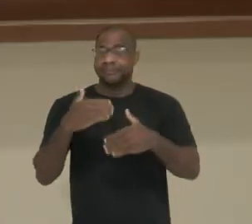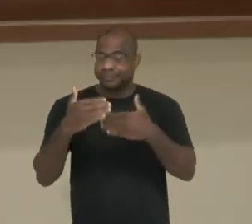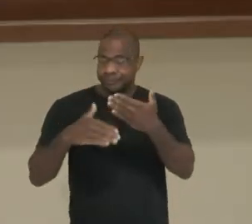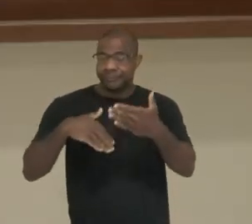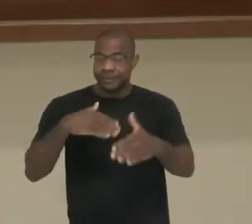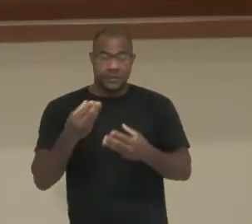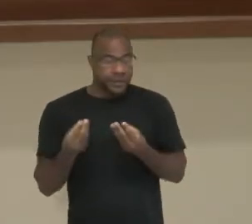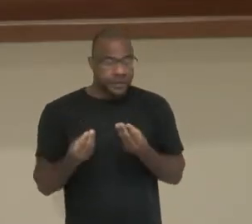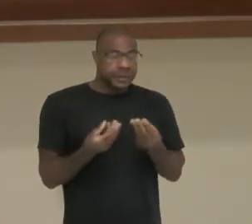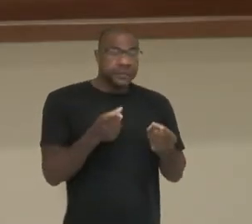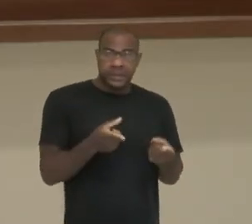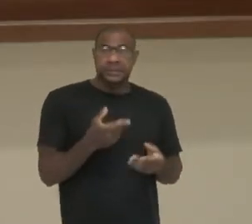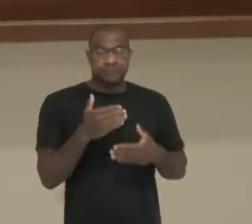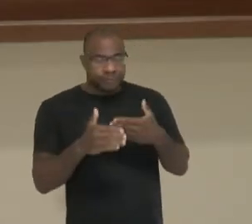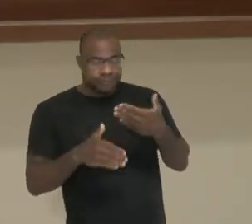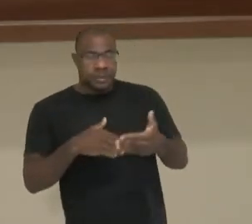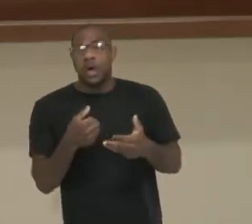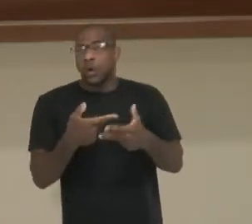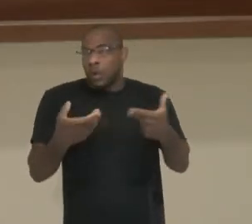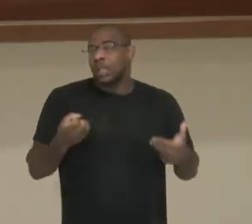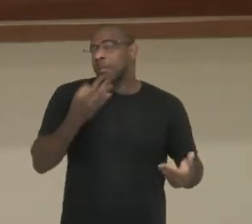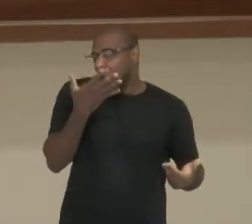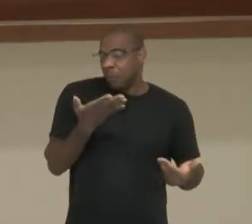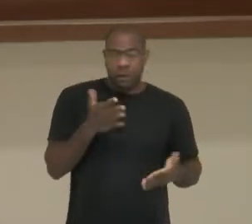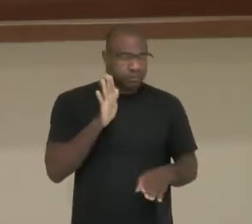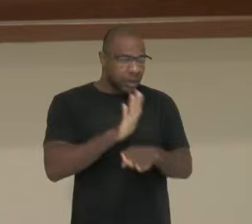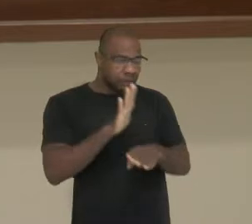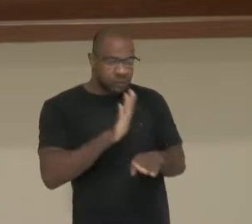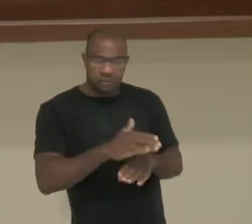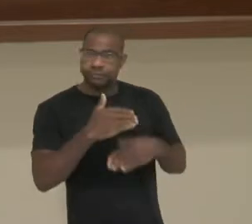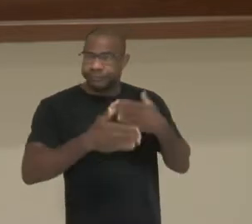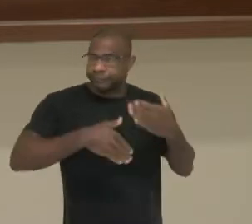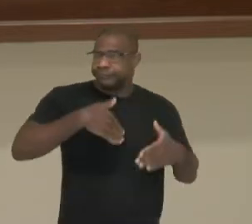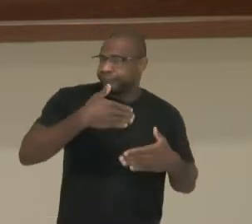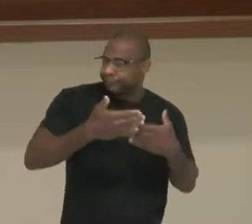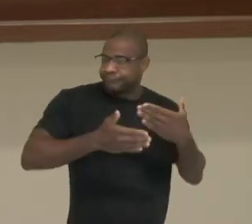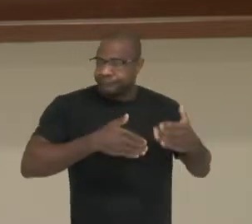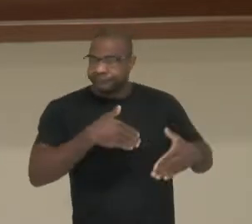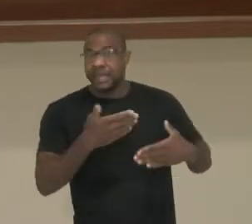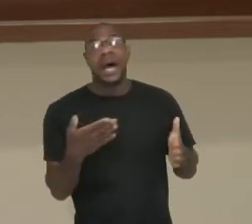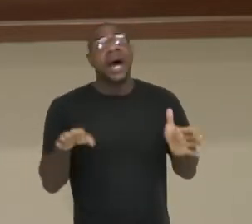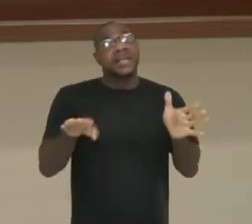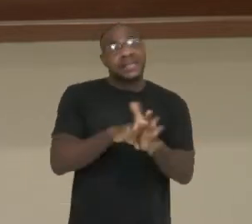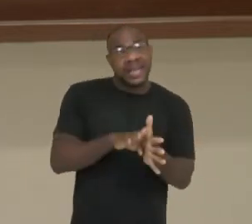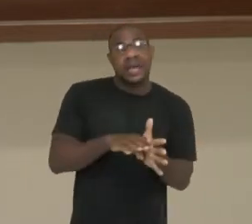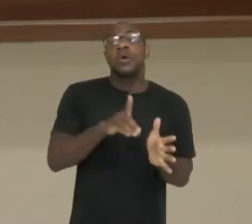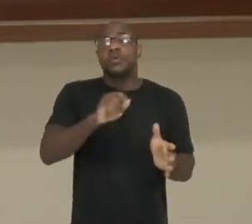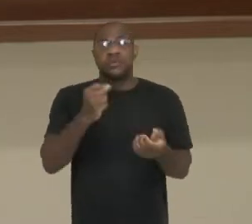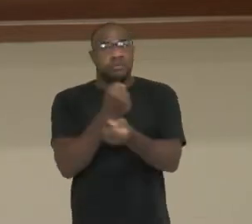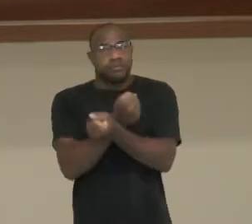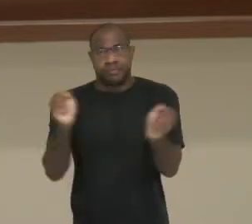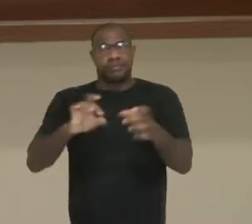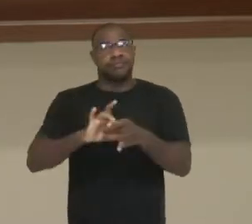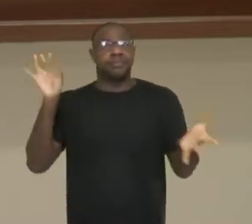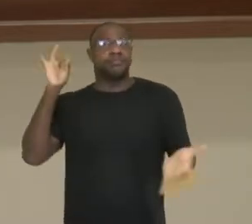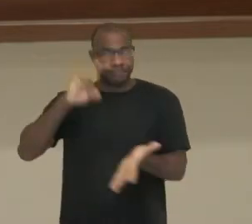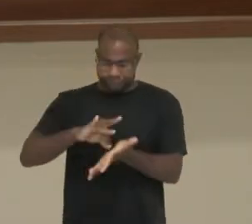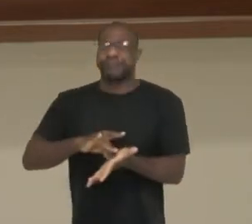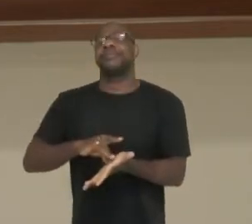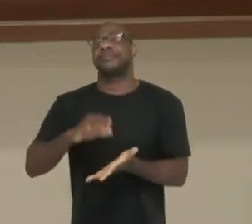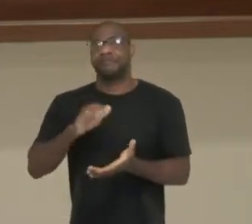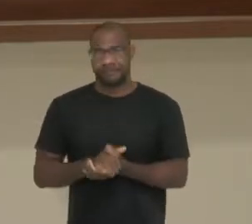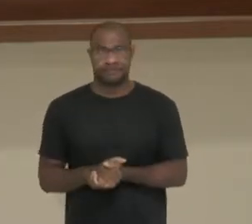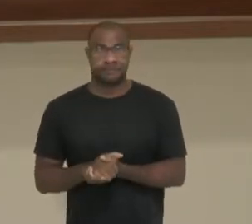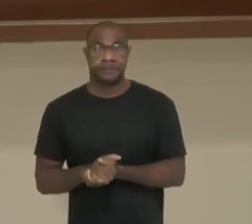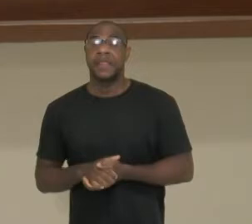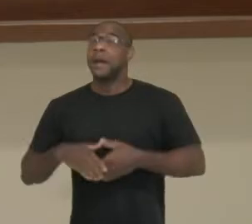trazendo alguns poucos benefícios para os escravizados, até chegarmos à abolição total da